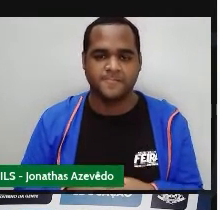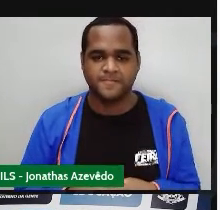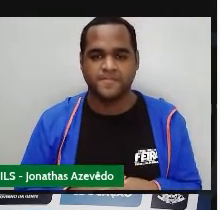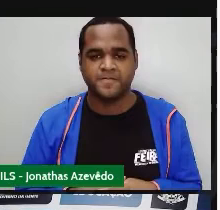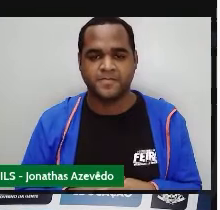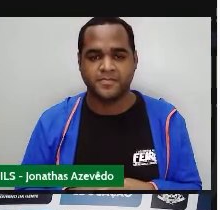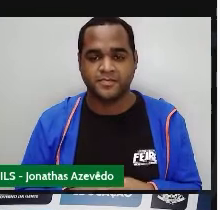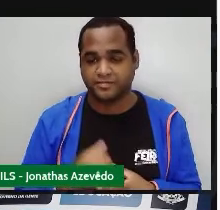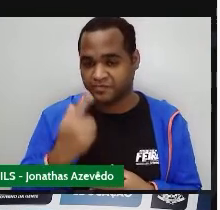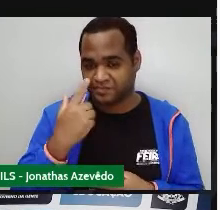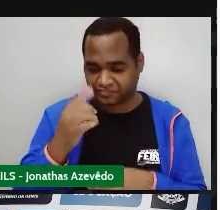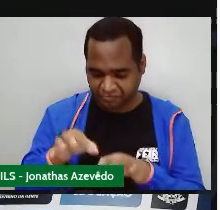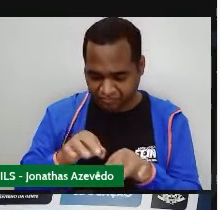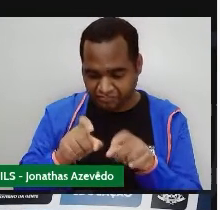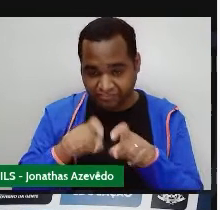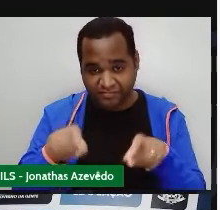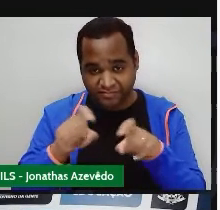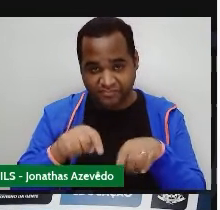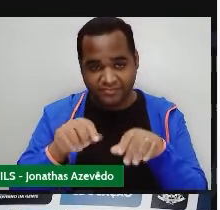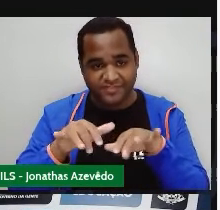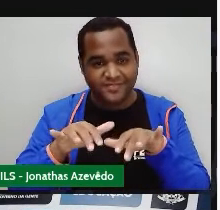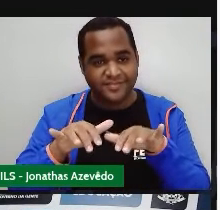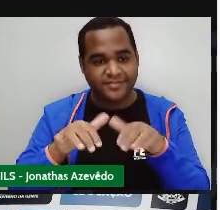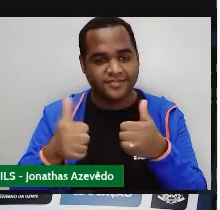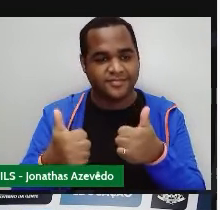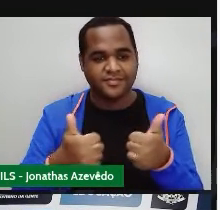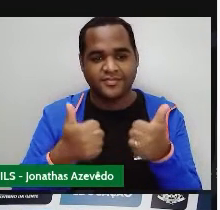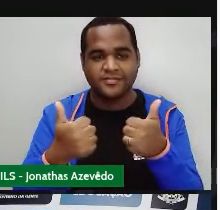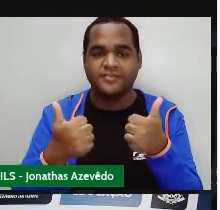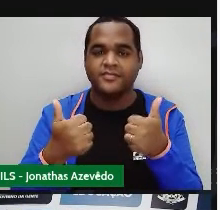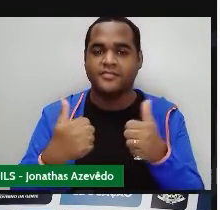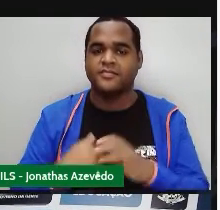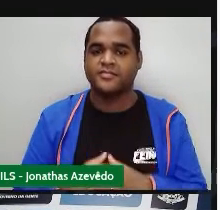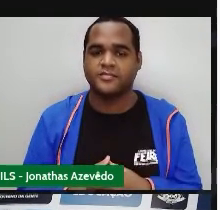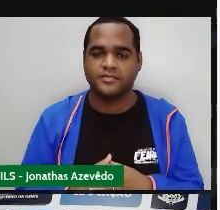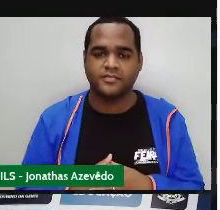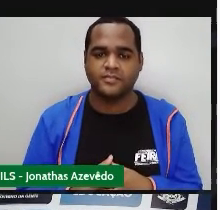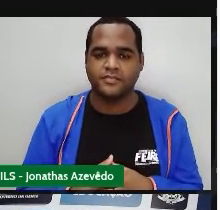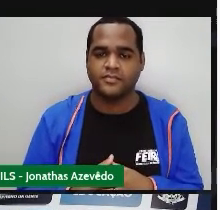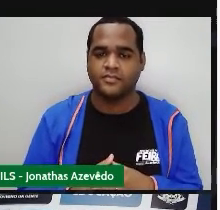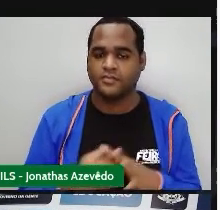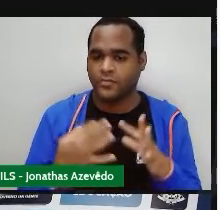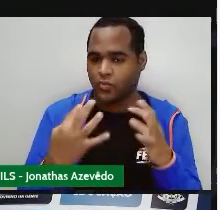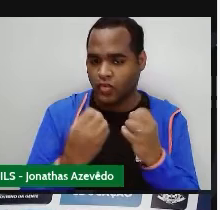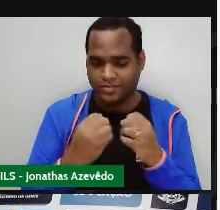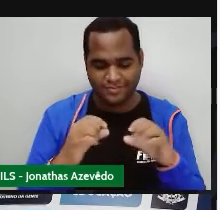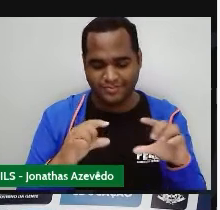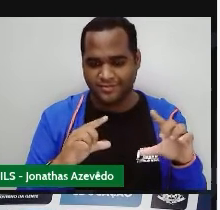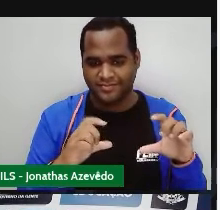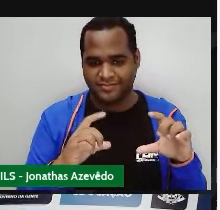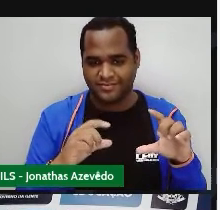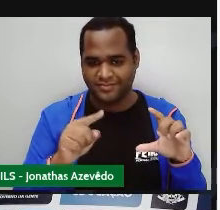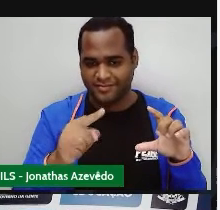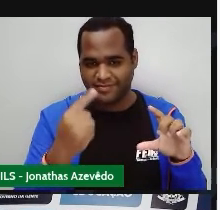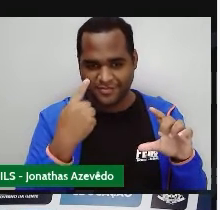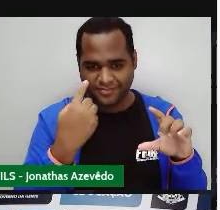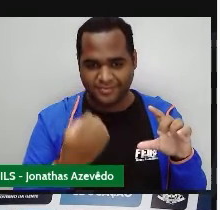tela só para você ver o que eu estou notando então total Oi total de figuras